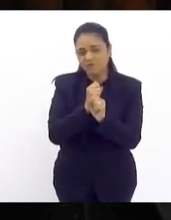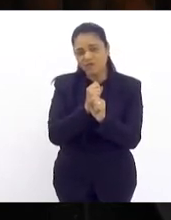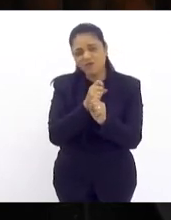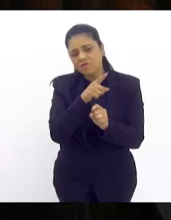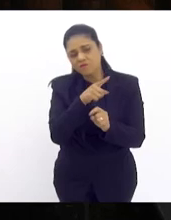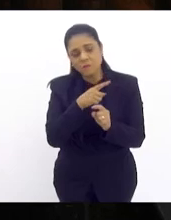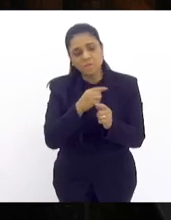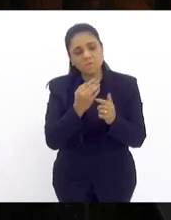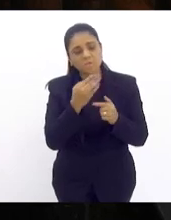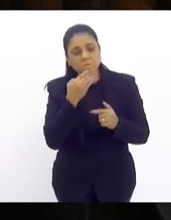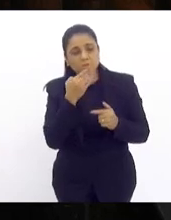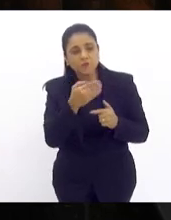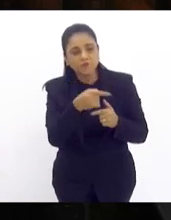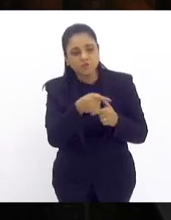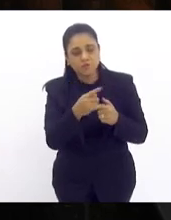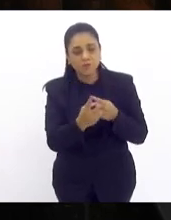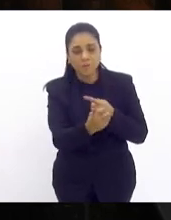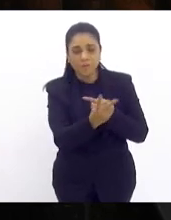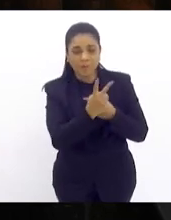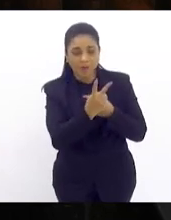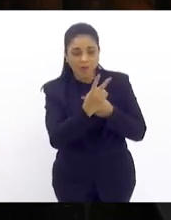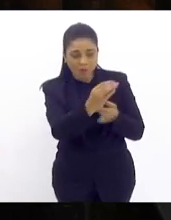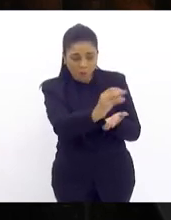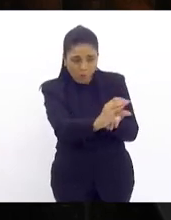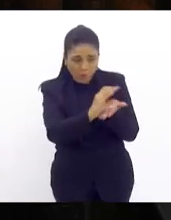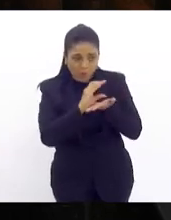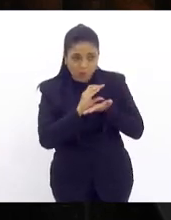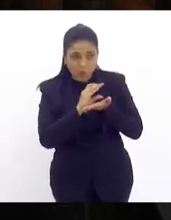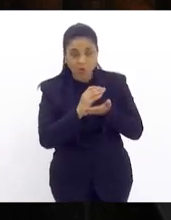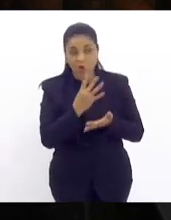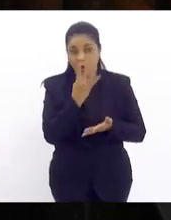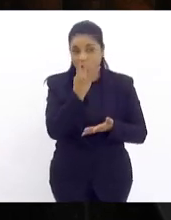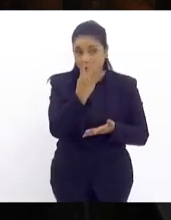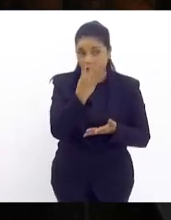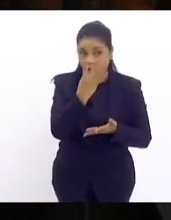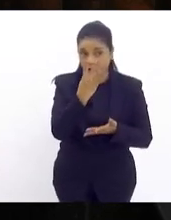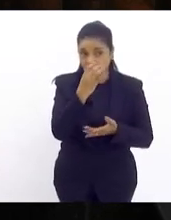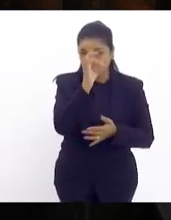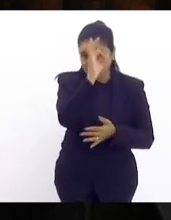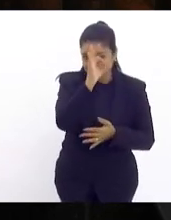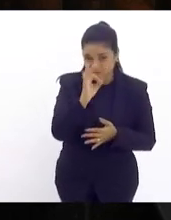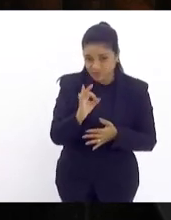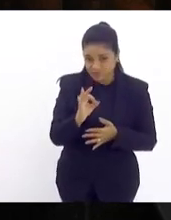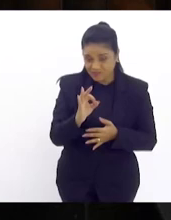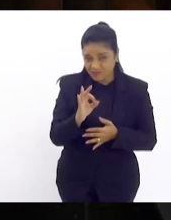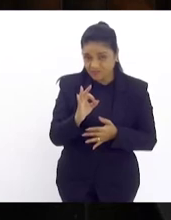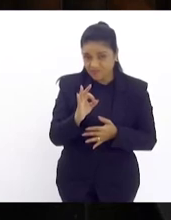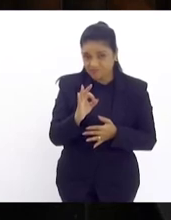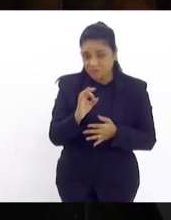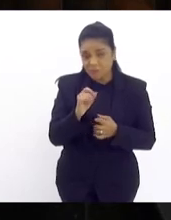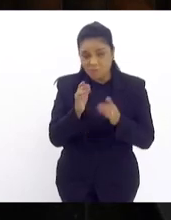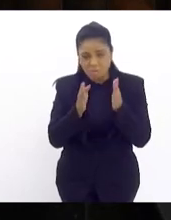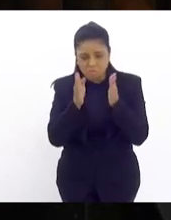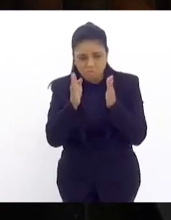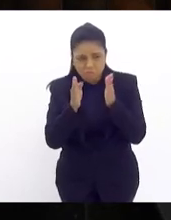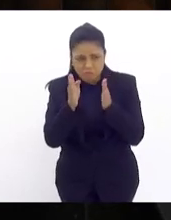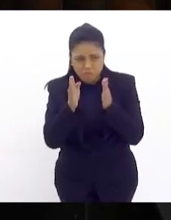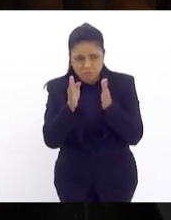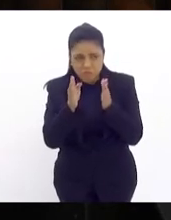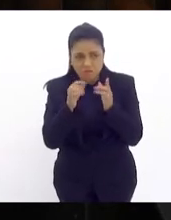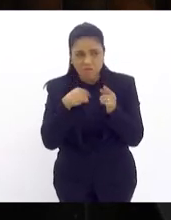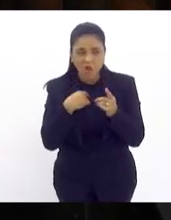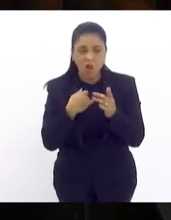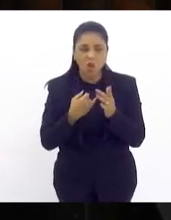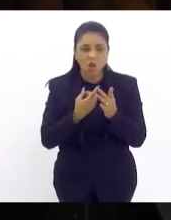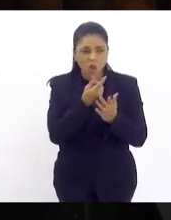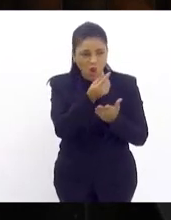o senhor tomar um empréstimo e pagar de juros 4 em curto espaço de tempo só vai deixar de ter lucro